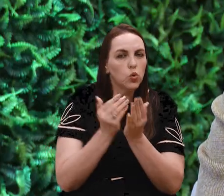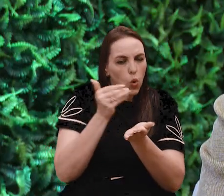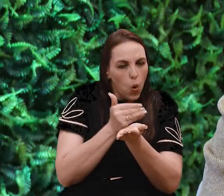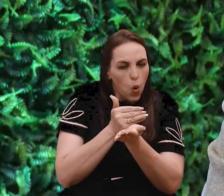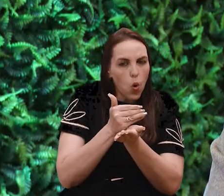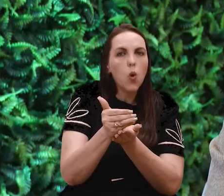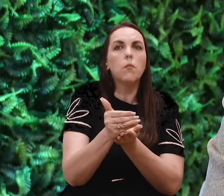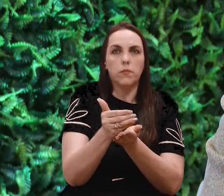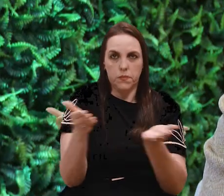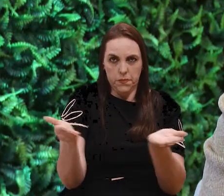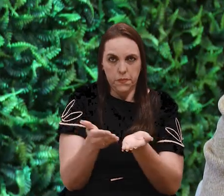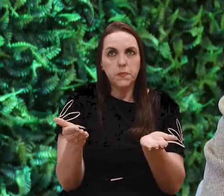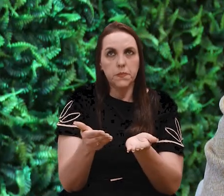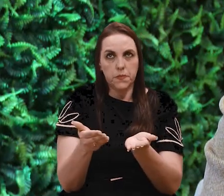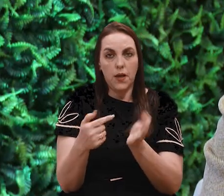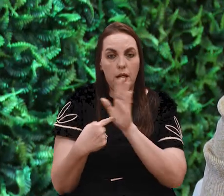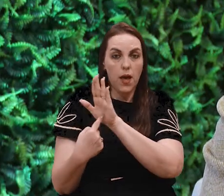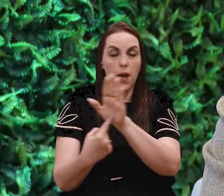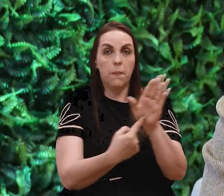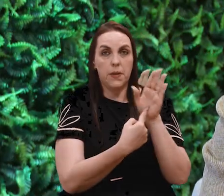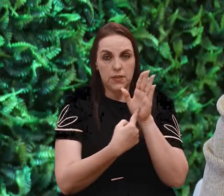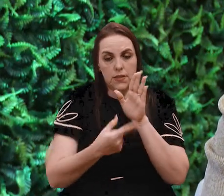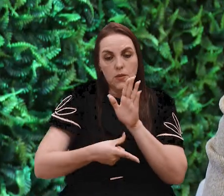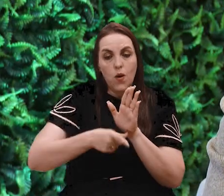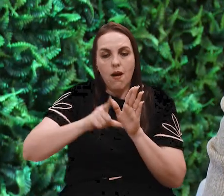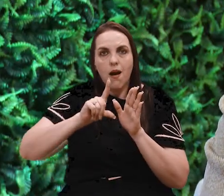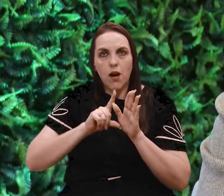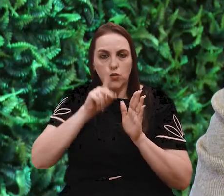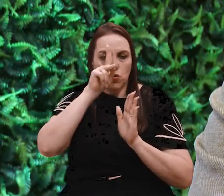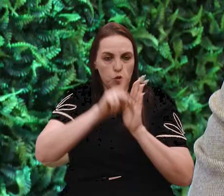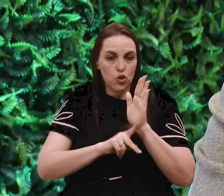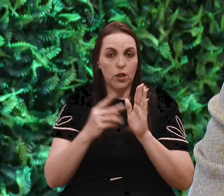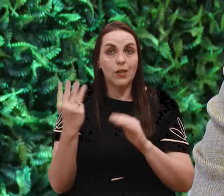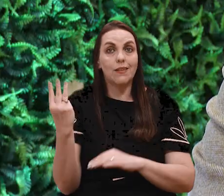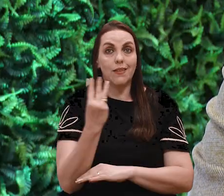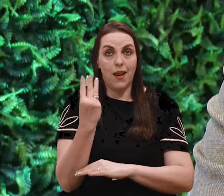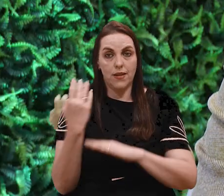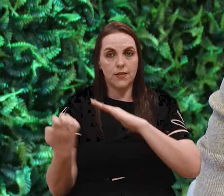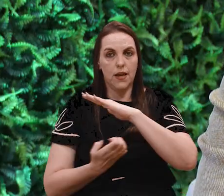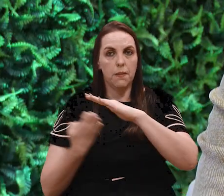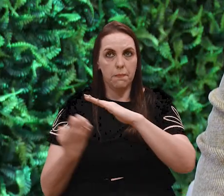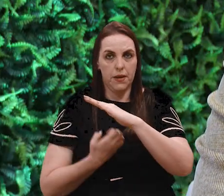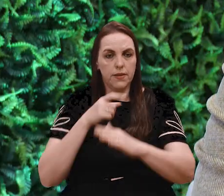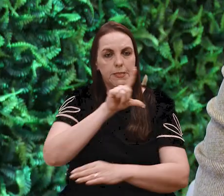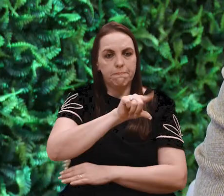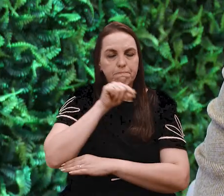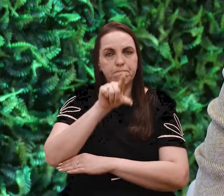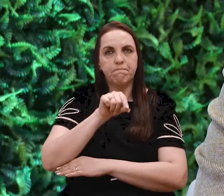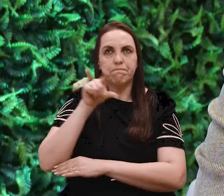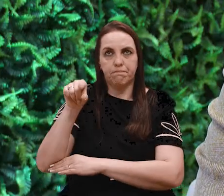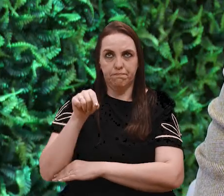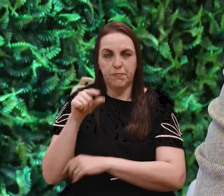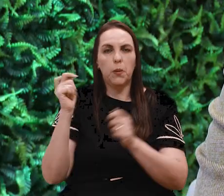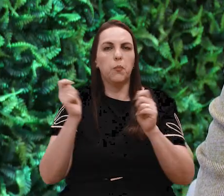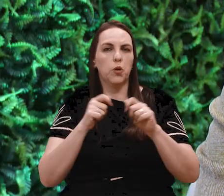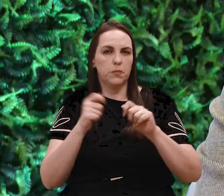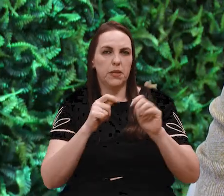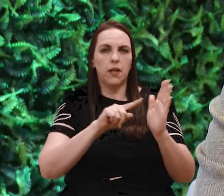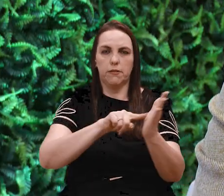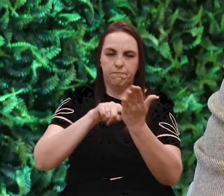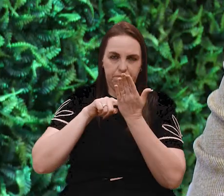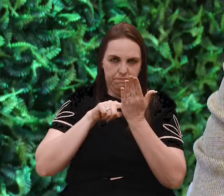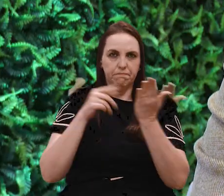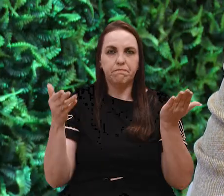apresentação de de anteprojeto de 3 empresas que foram classificadas para que elas pudessem nos apresentar isso